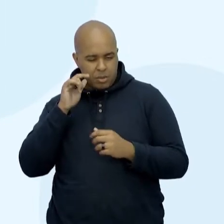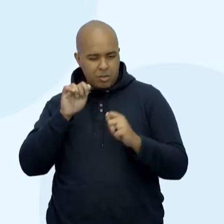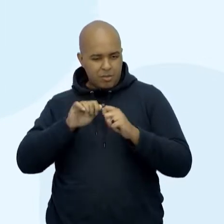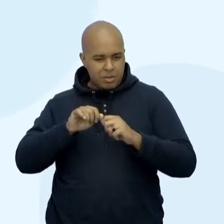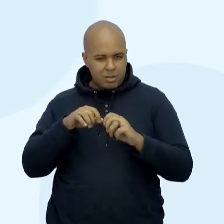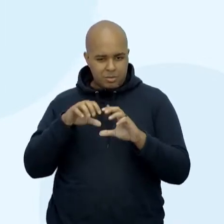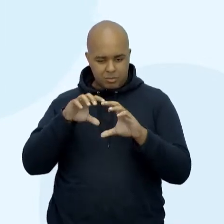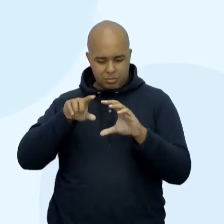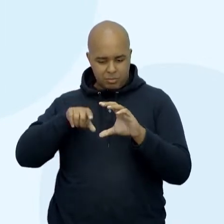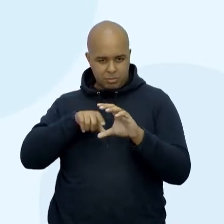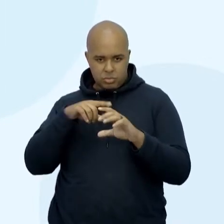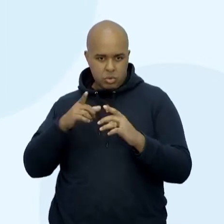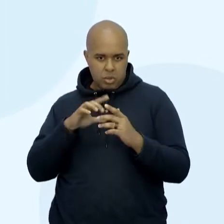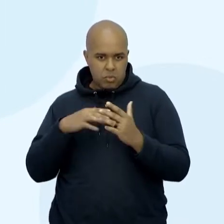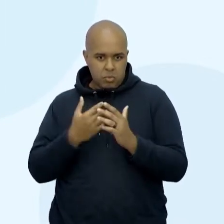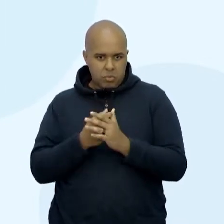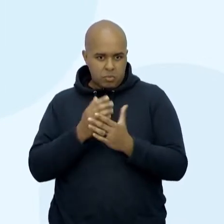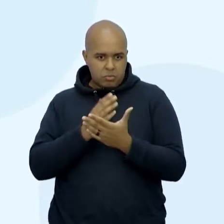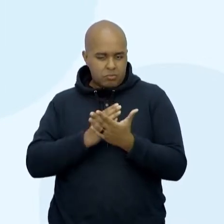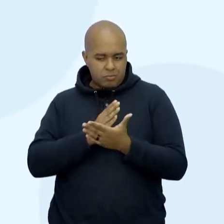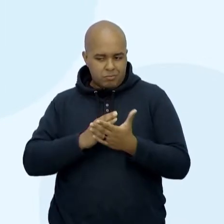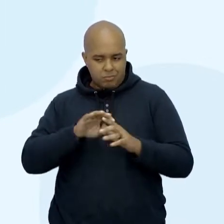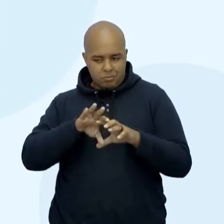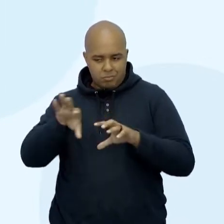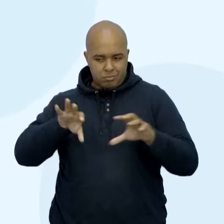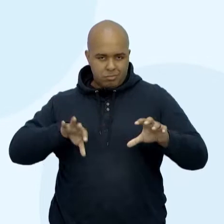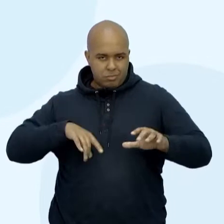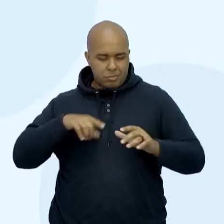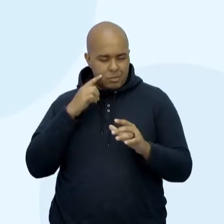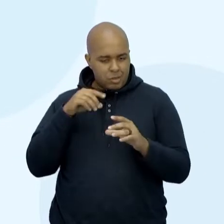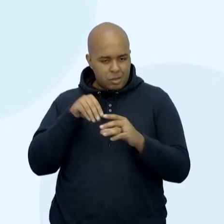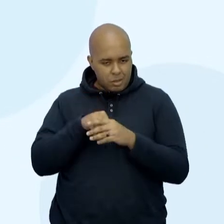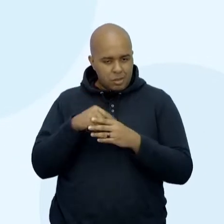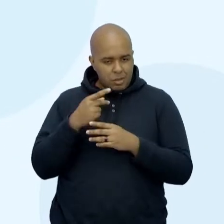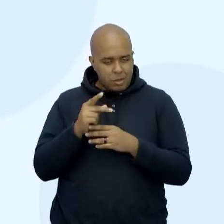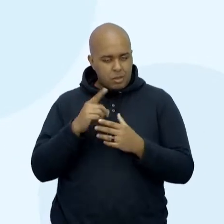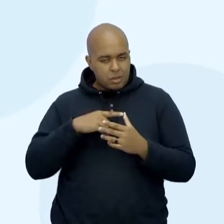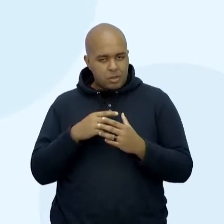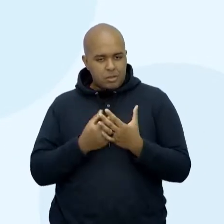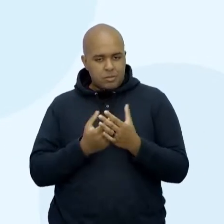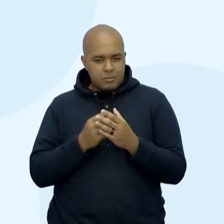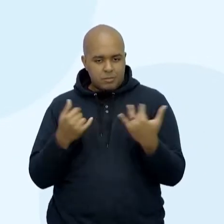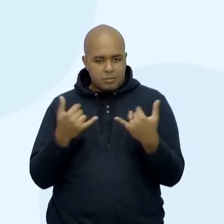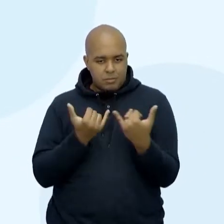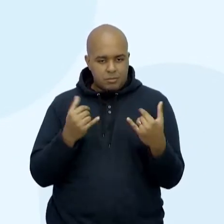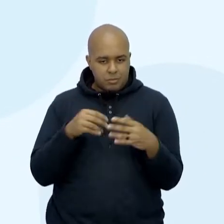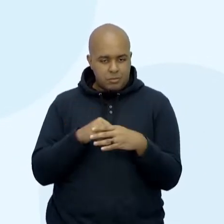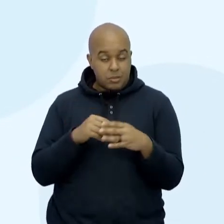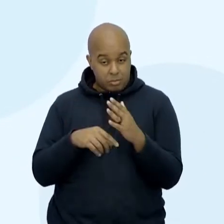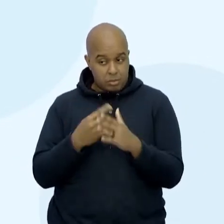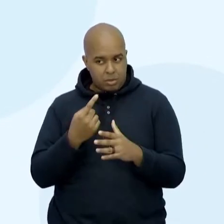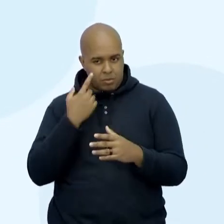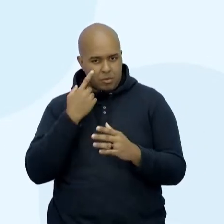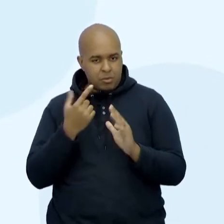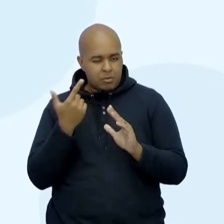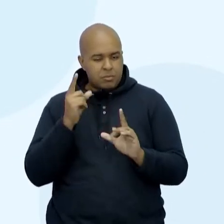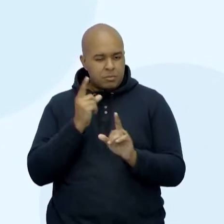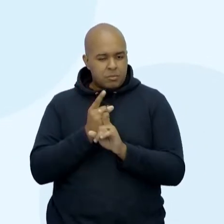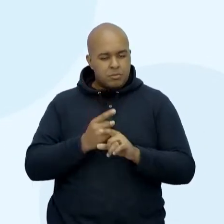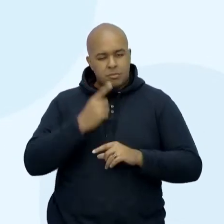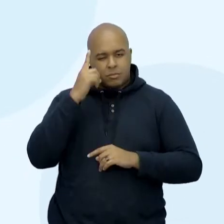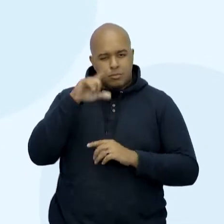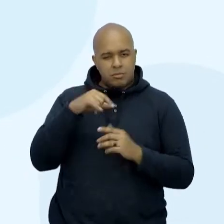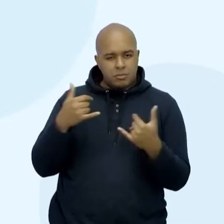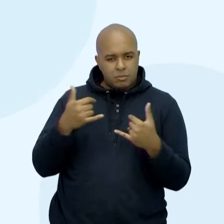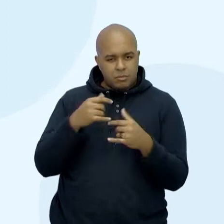essa bolinha não é tão indivisível assim e que ela tem dentro dela aí cargas elétricas. Foi a primeira vez que apareceu essa ideia